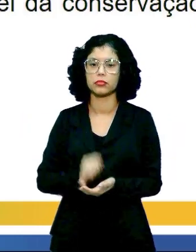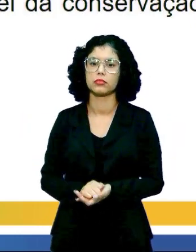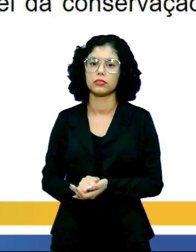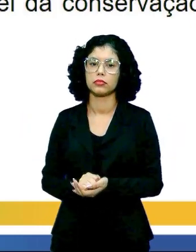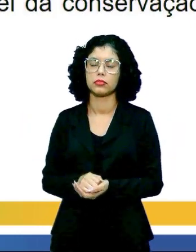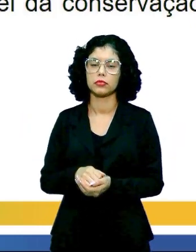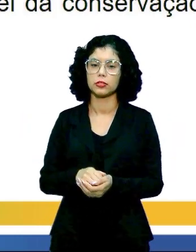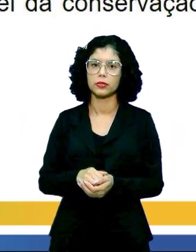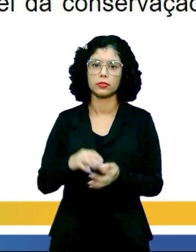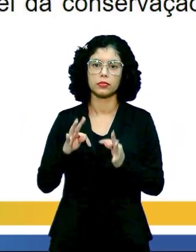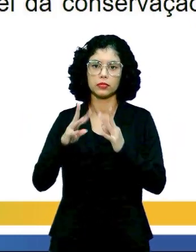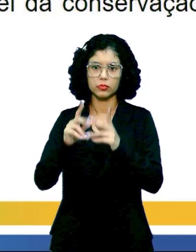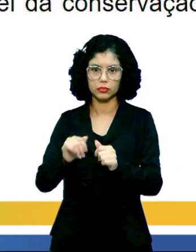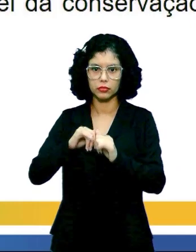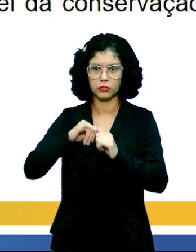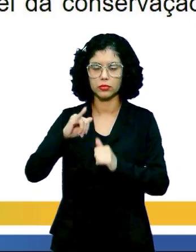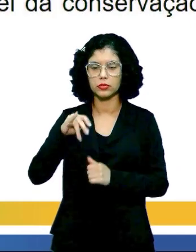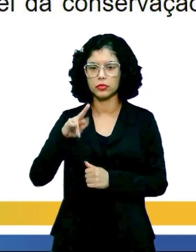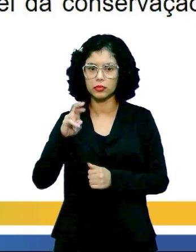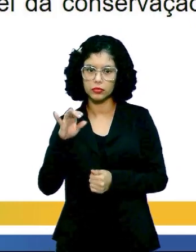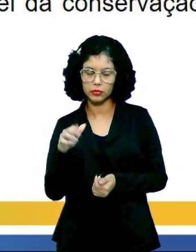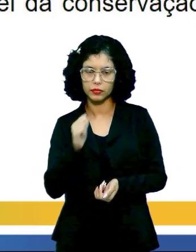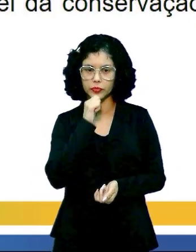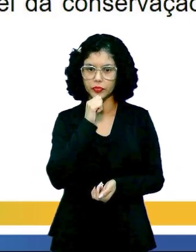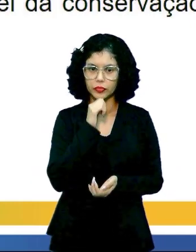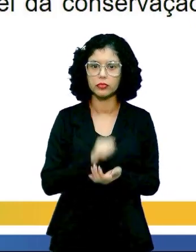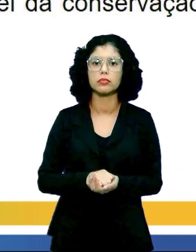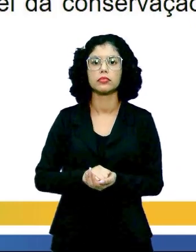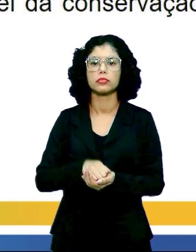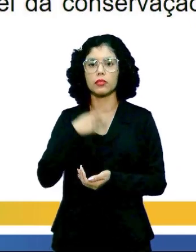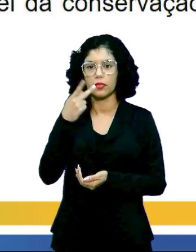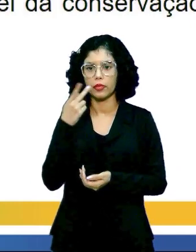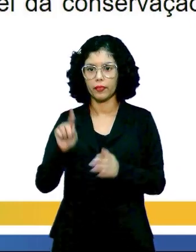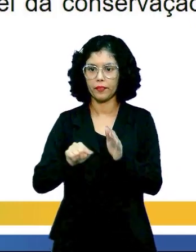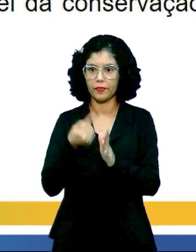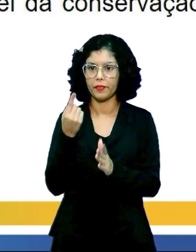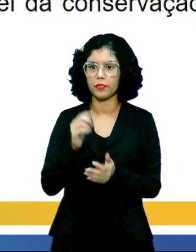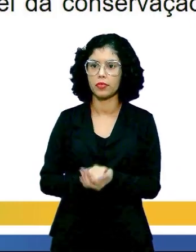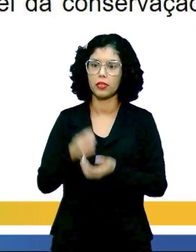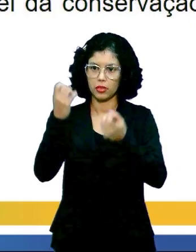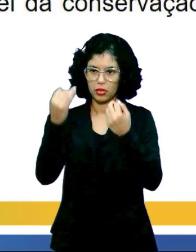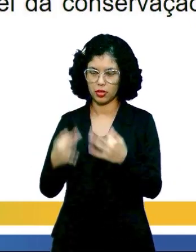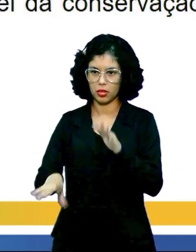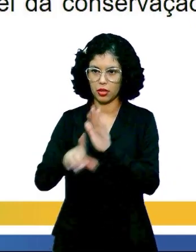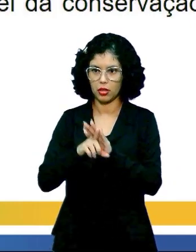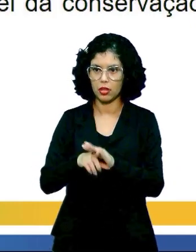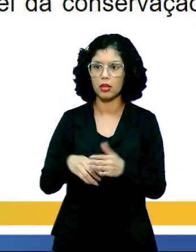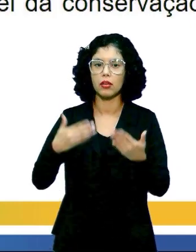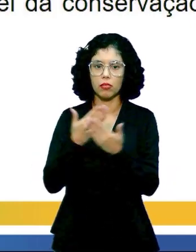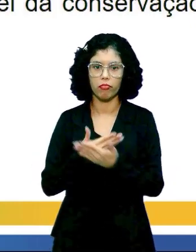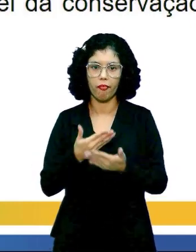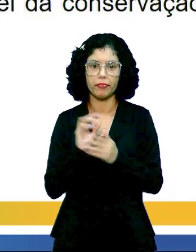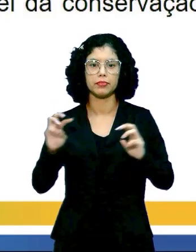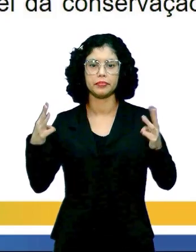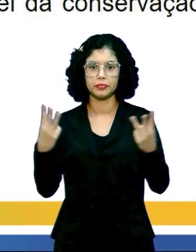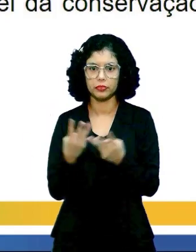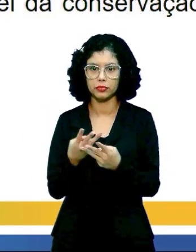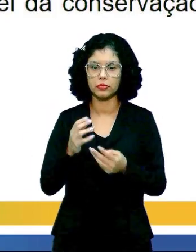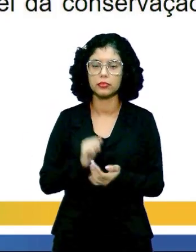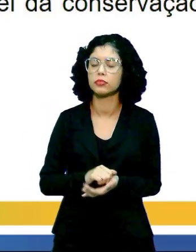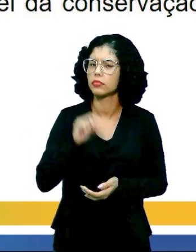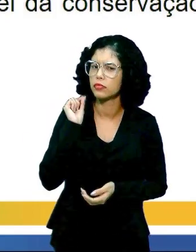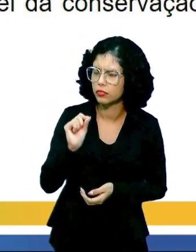e eram totalmente divisíveis. Dos modelos atômicos citados, o primeiro capaz de explicar a lei de conservação de massa